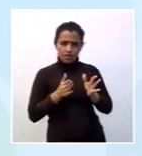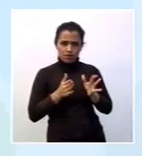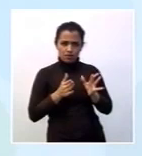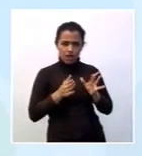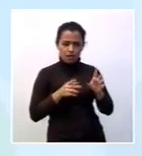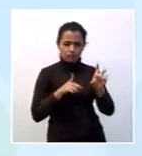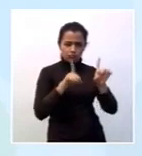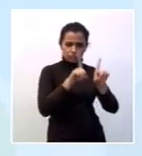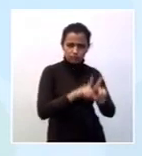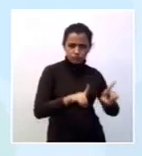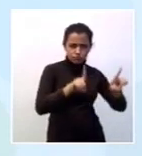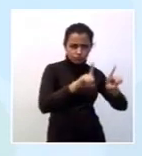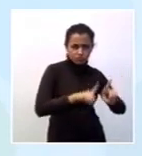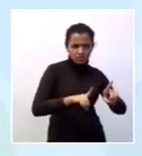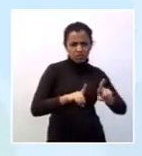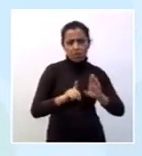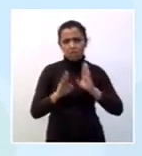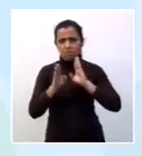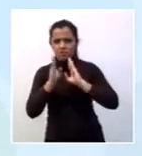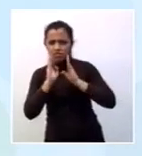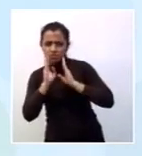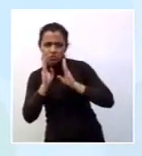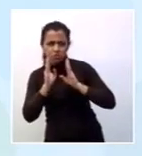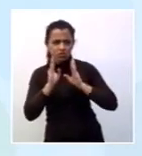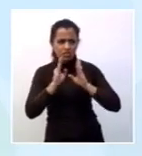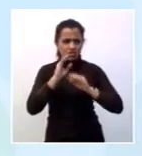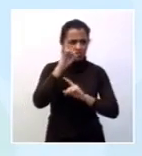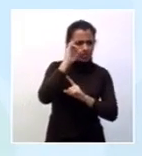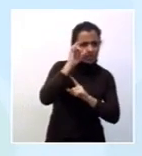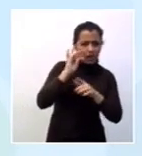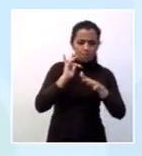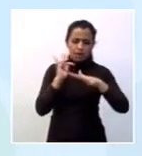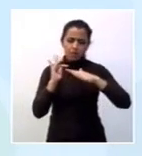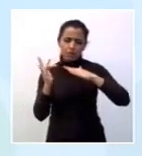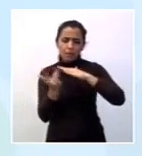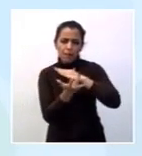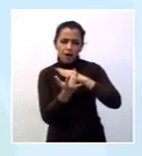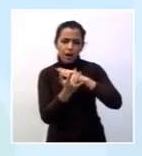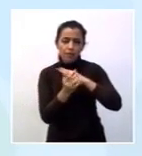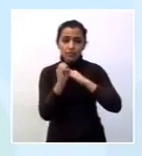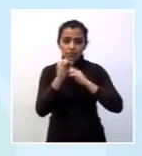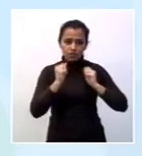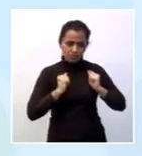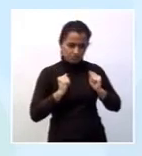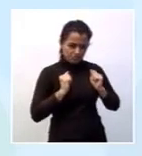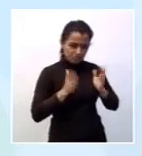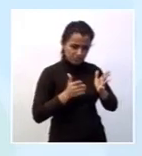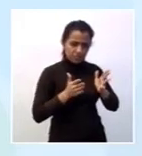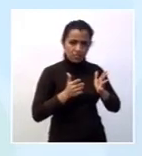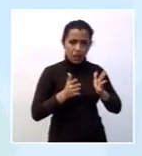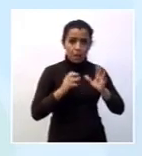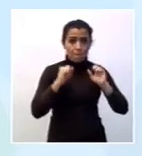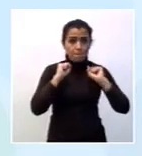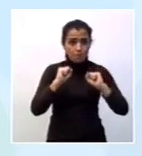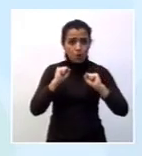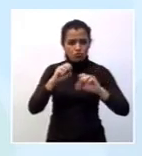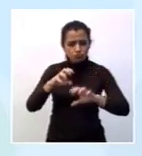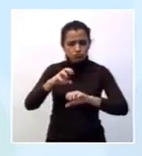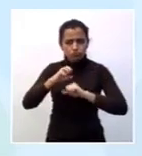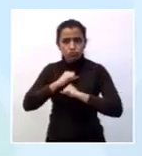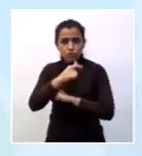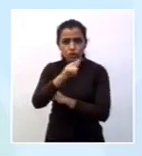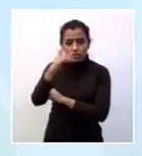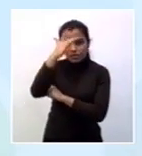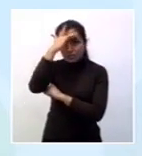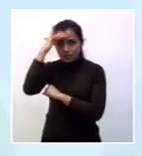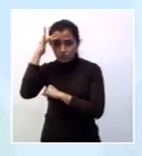Facebook, Instagram, Twitter e assim vai. Quando disseminamos o boato na internet, será que a gente pode